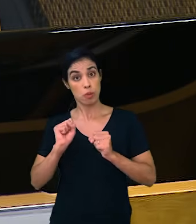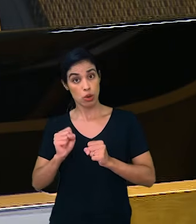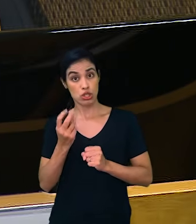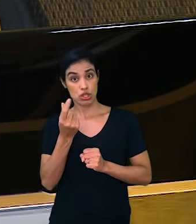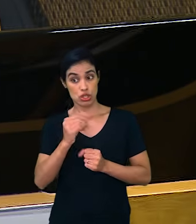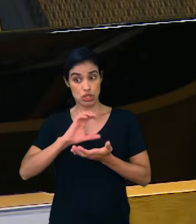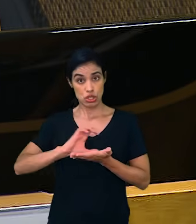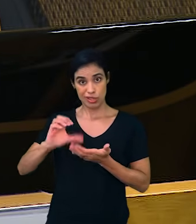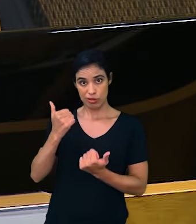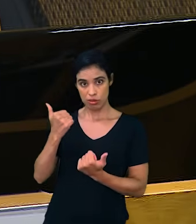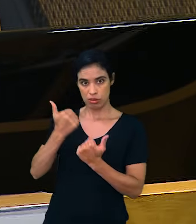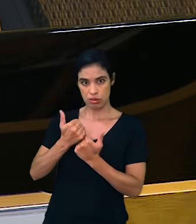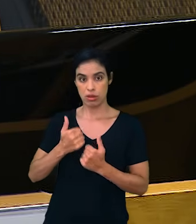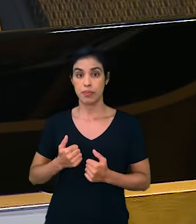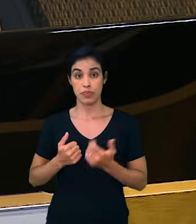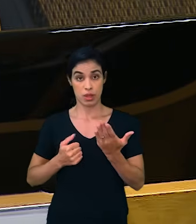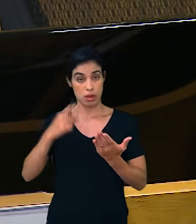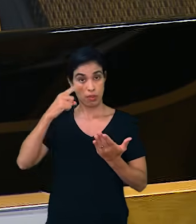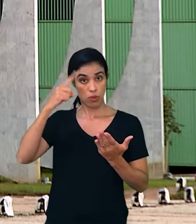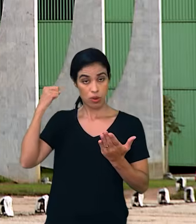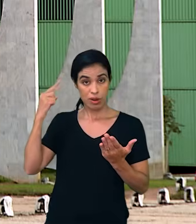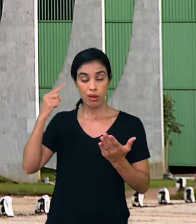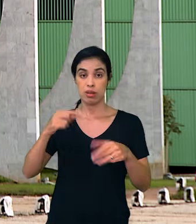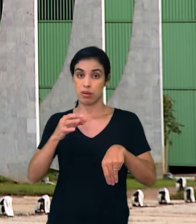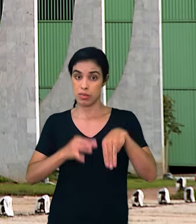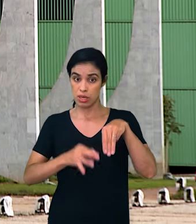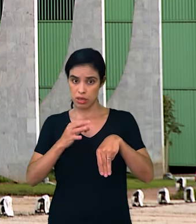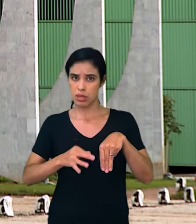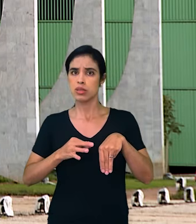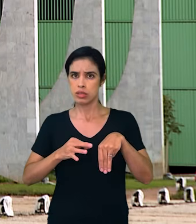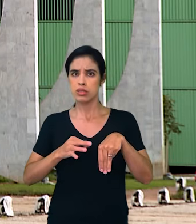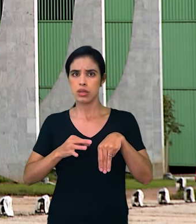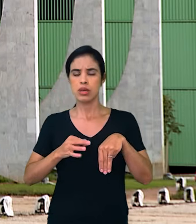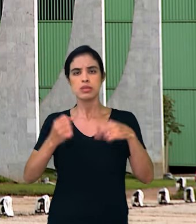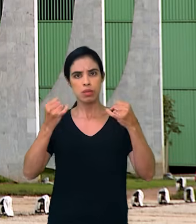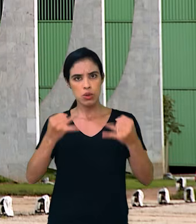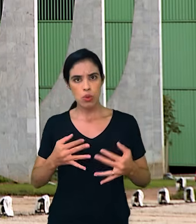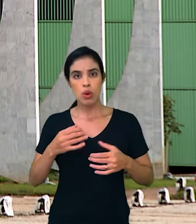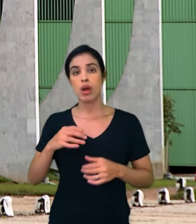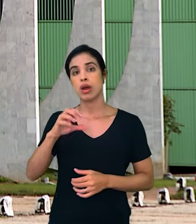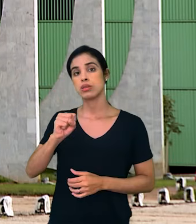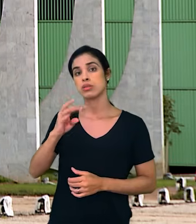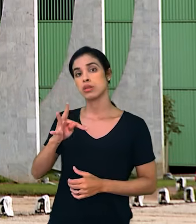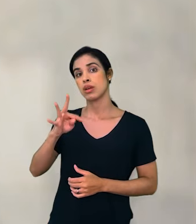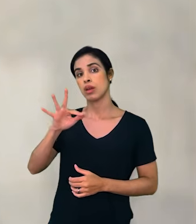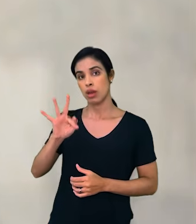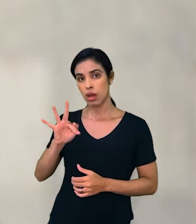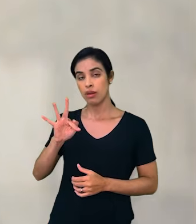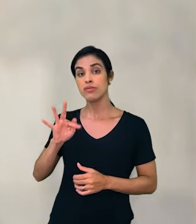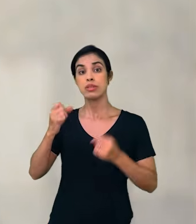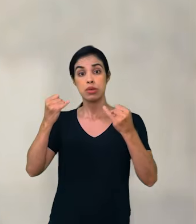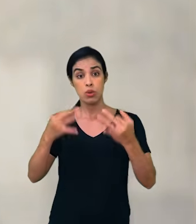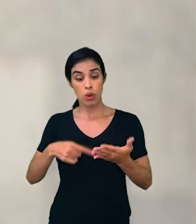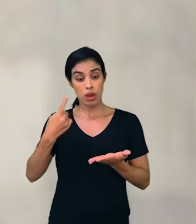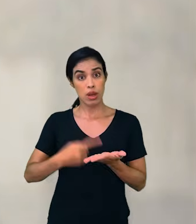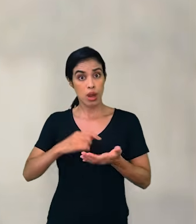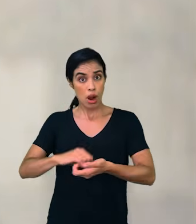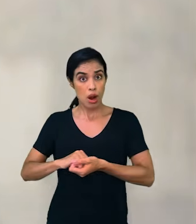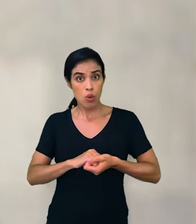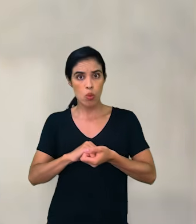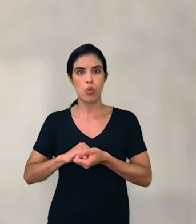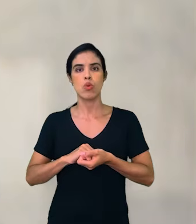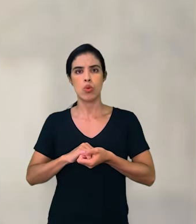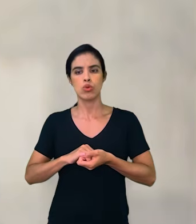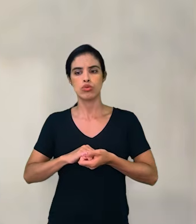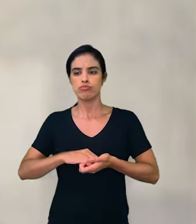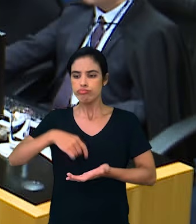Morgana Richa, afirmou que essa possibilidade está dentro do que o Supremo chama de negociação coletiva legítima,